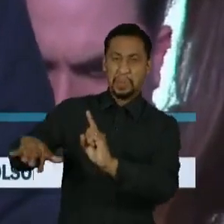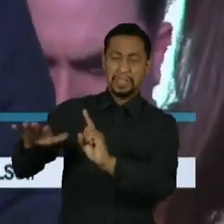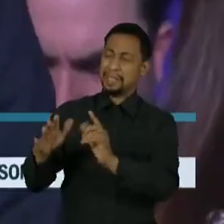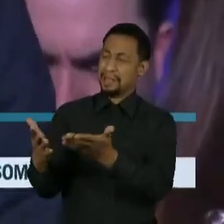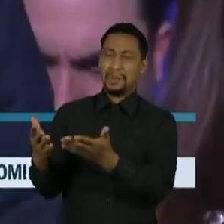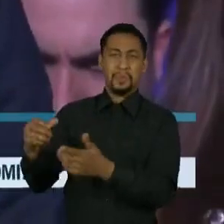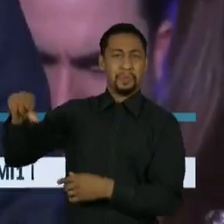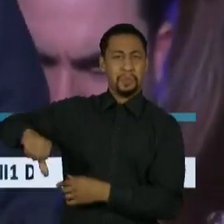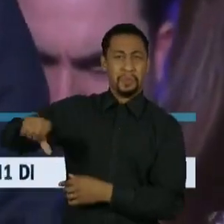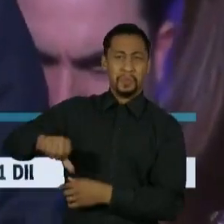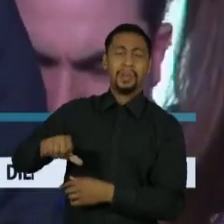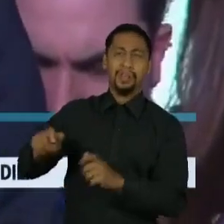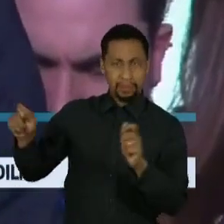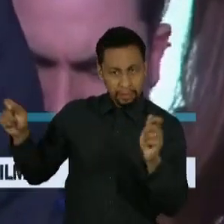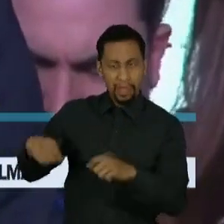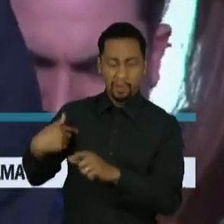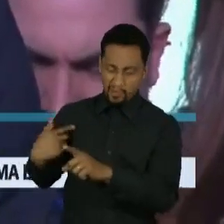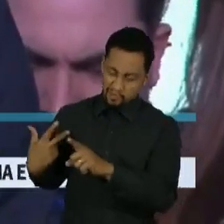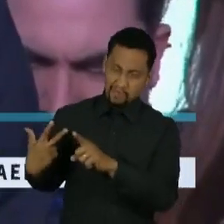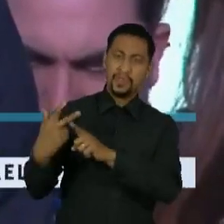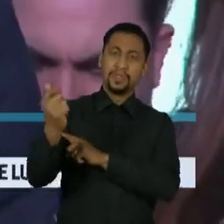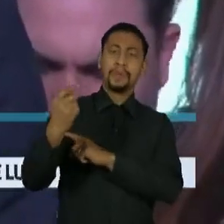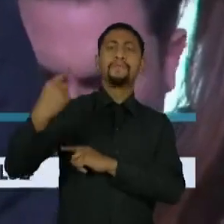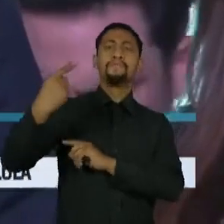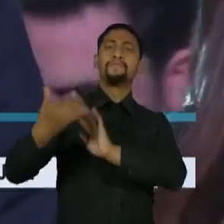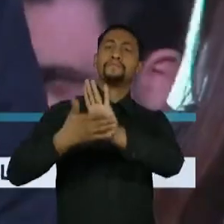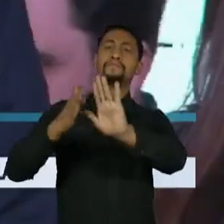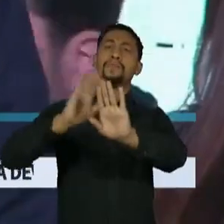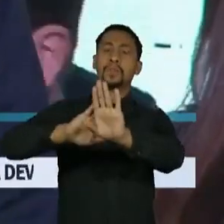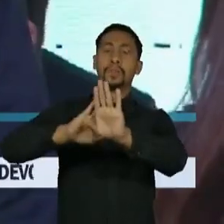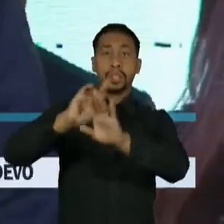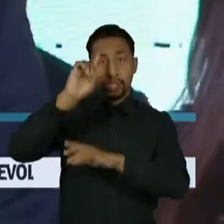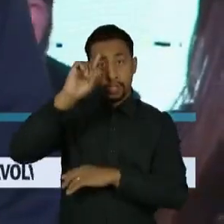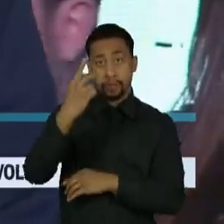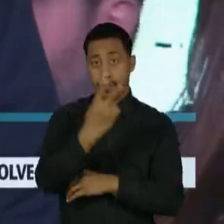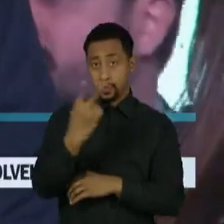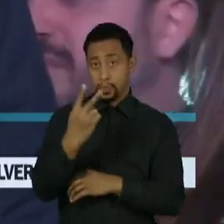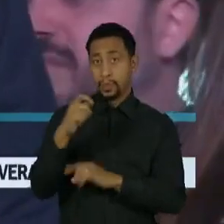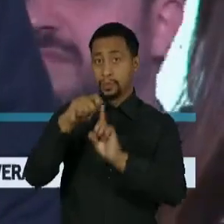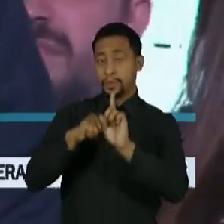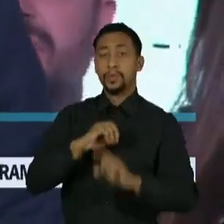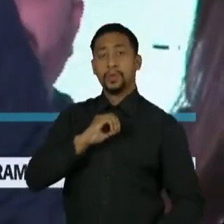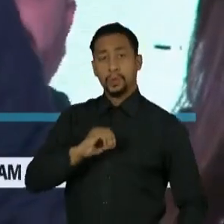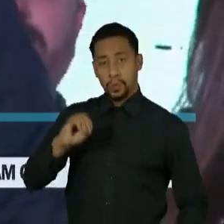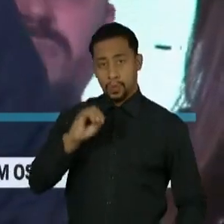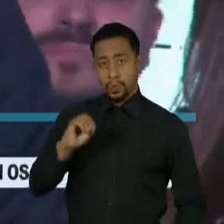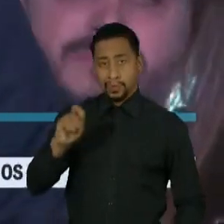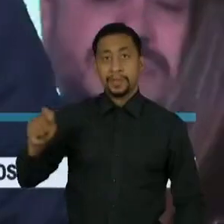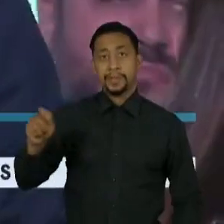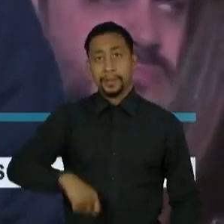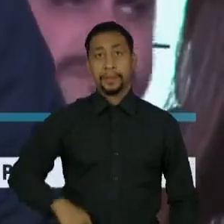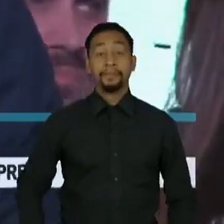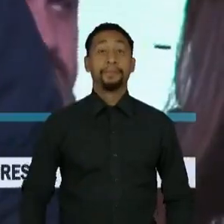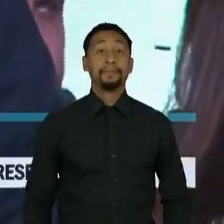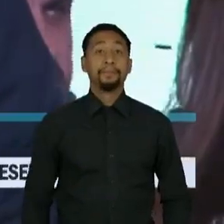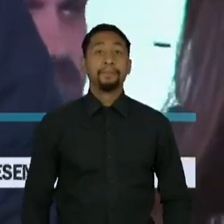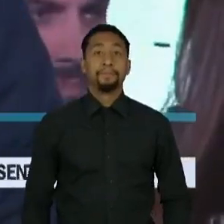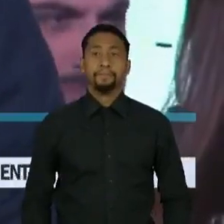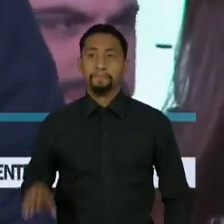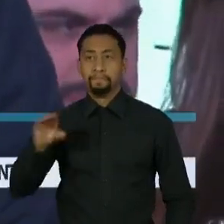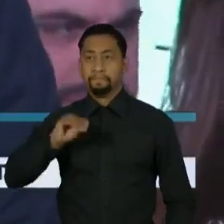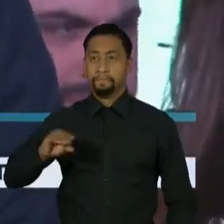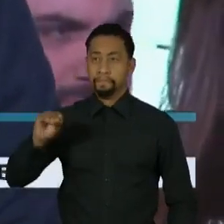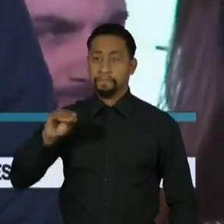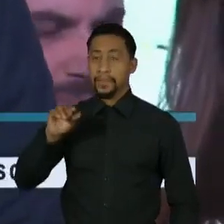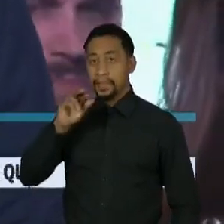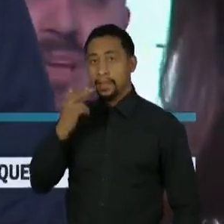afirmou que tem condições de vencer já no primeiro turno, dia 22 de outubro. Estamos em condições de ganhar a